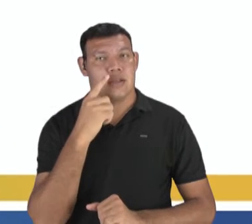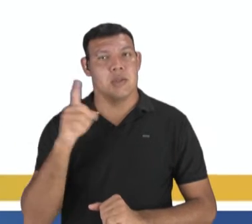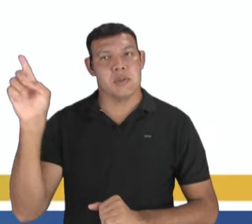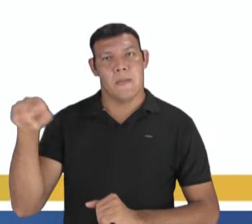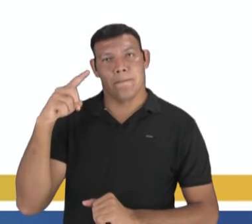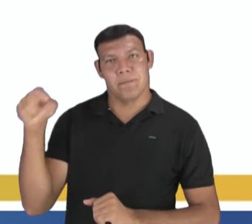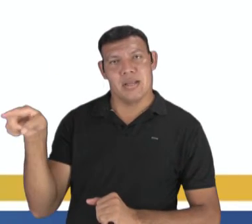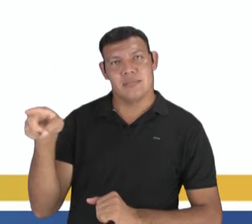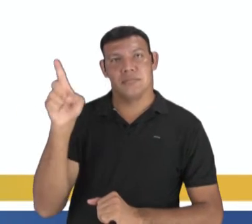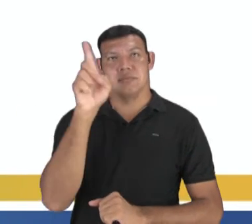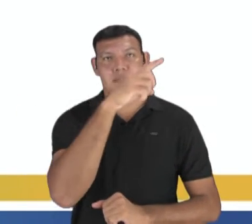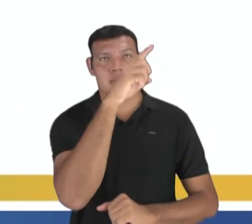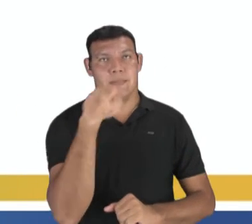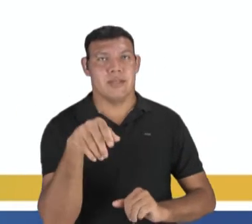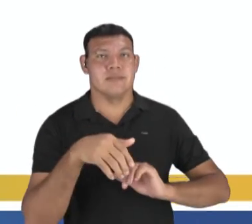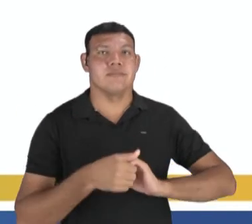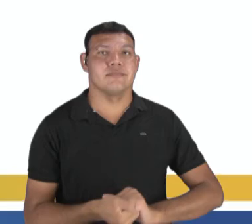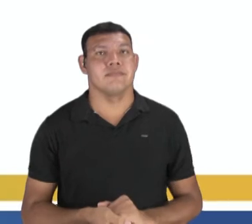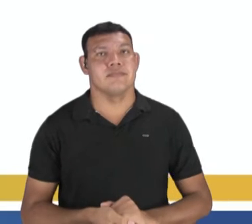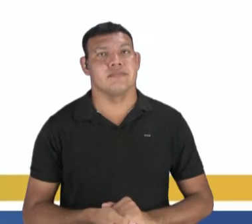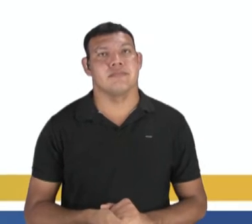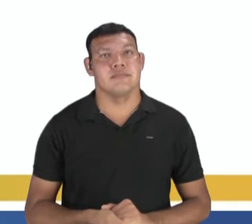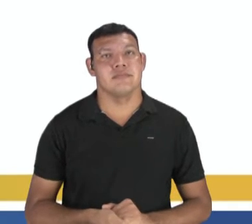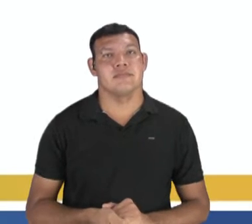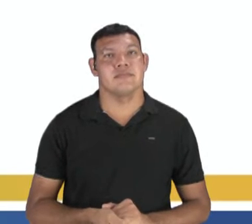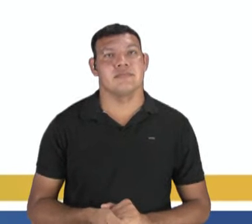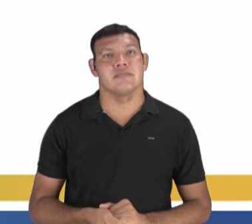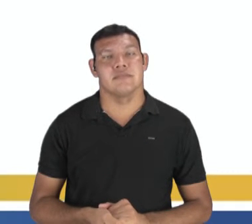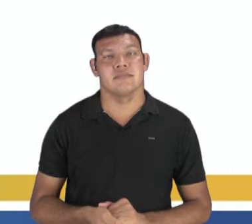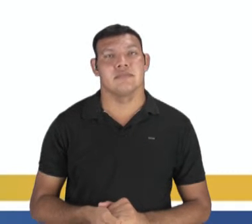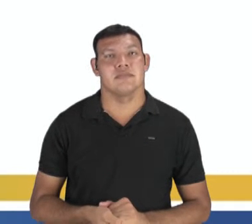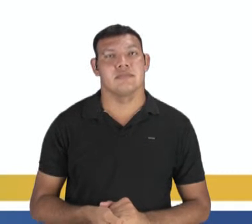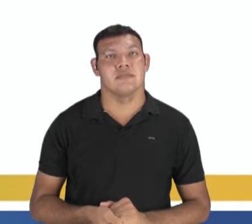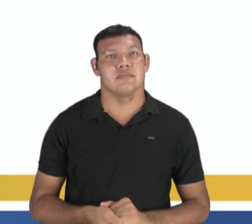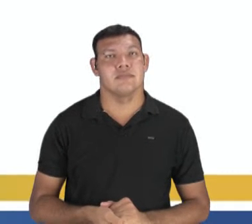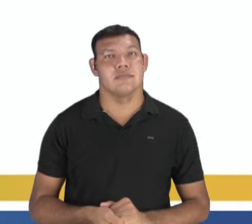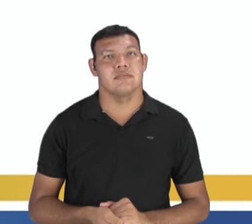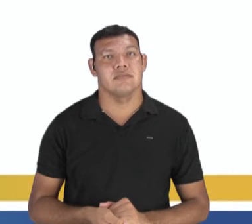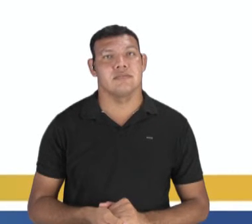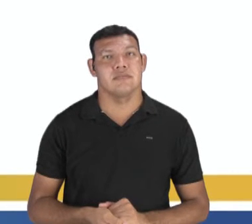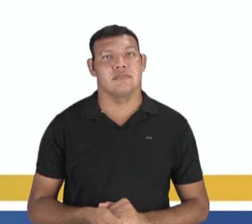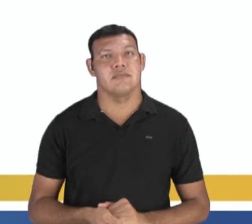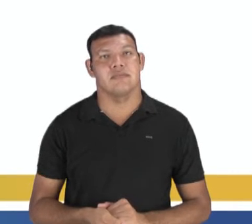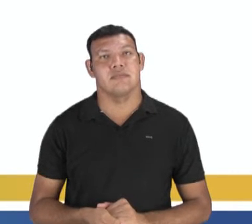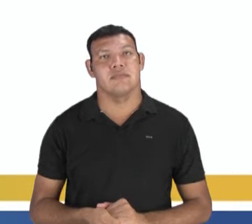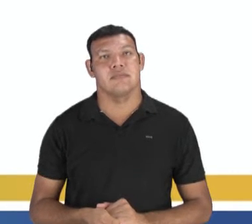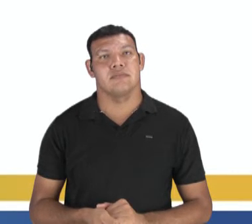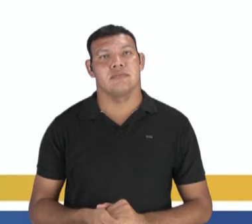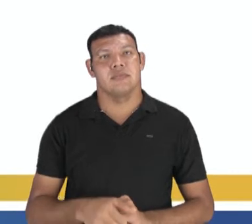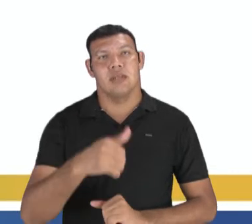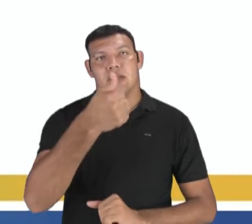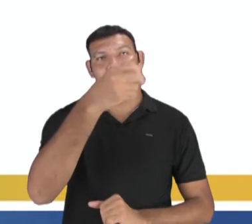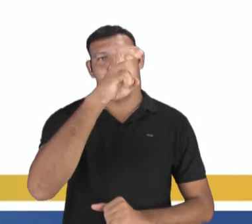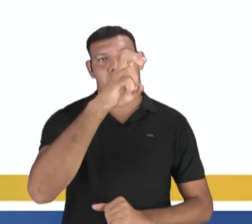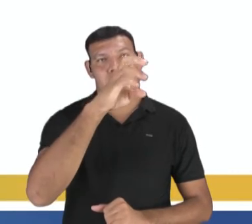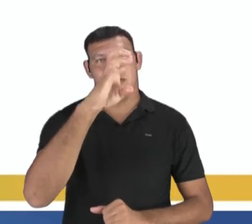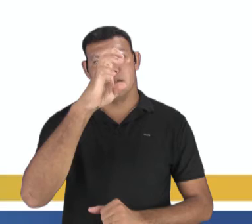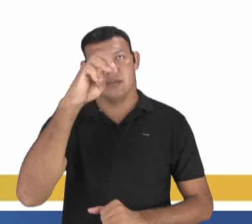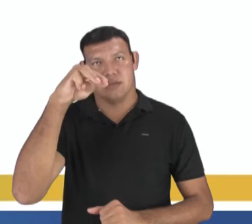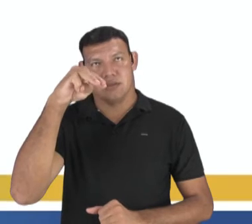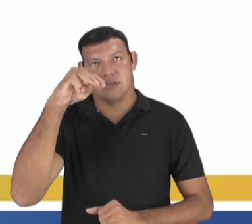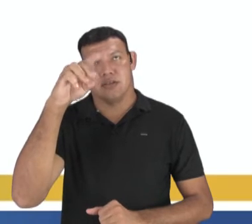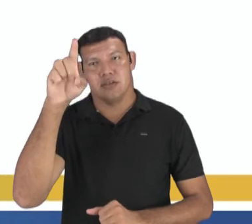Ó? Aqui, ó, centímetro por centímetro, cancela centímetro por centímetro. Sempre que tiver a